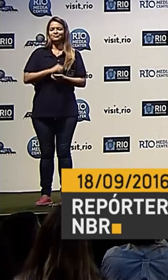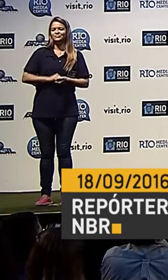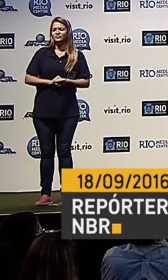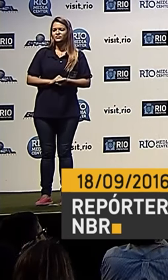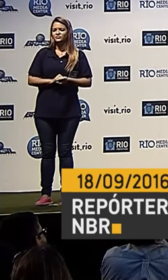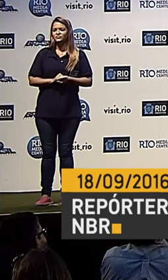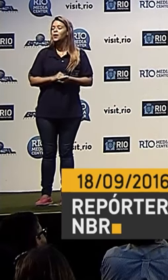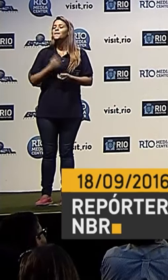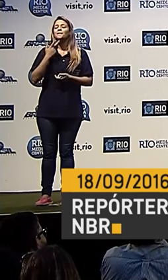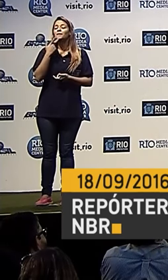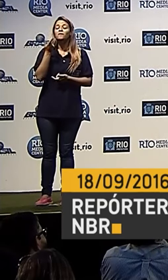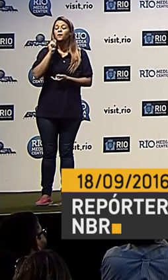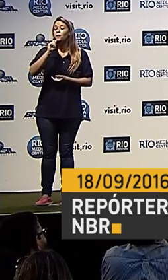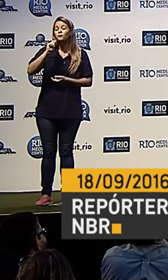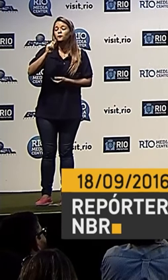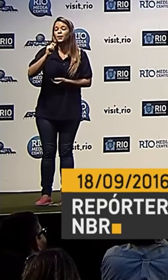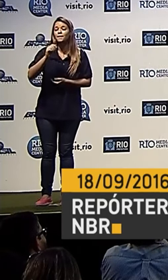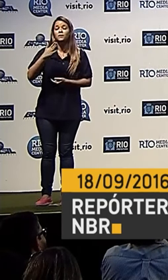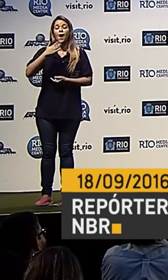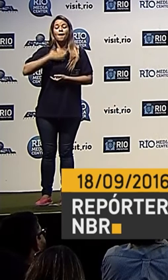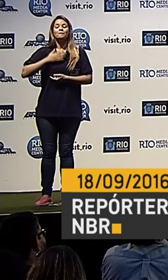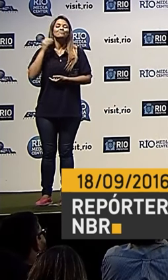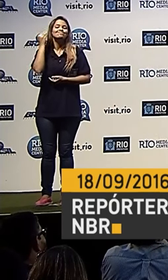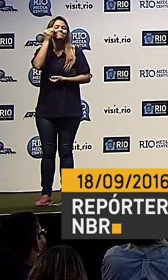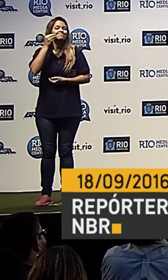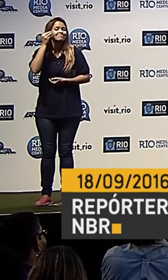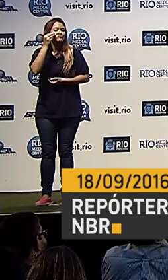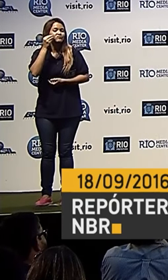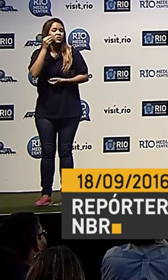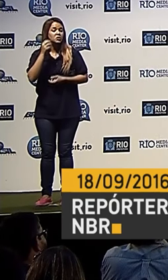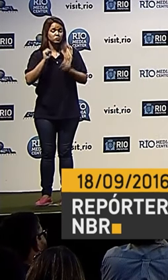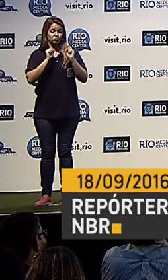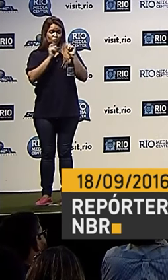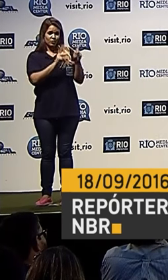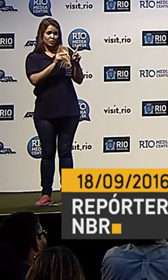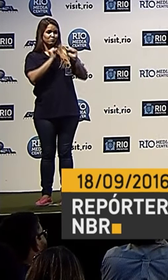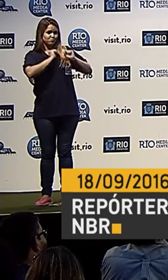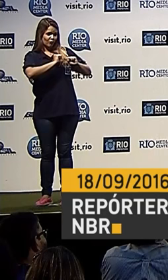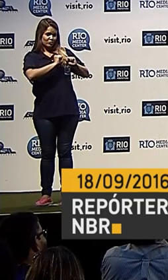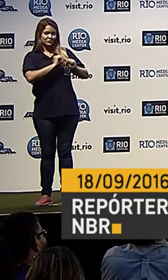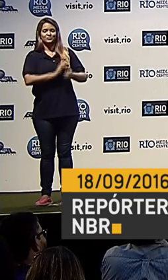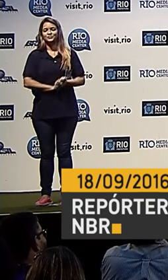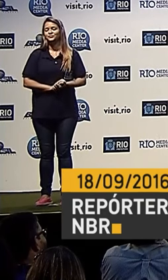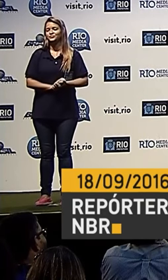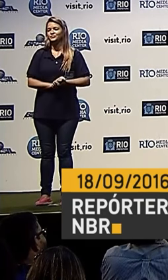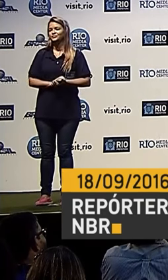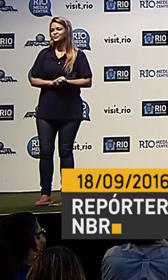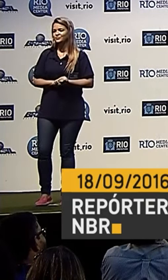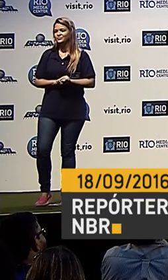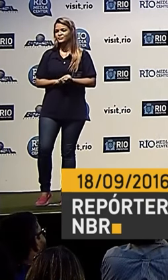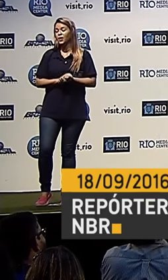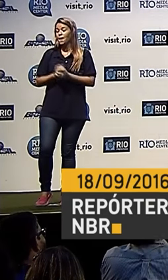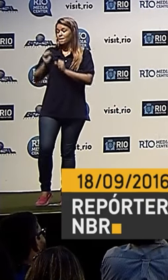para falar sobre a minha experiência, tudo bem? Vamos lá.